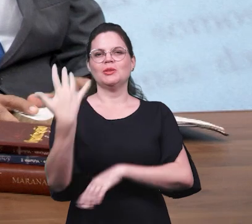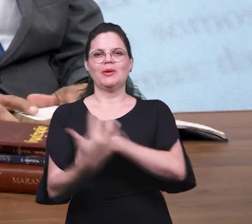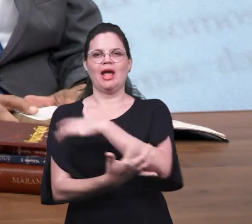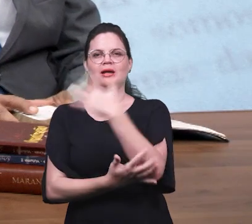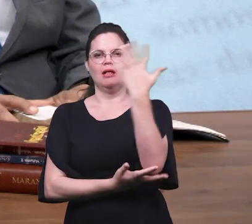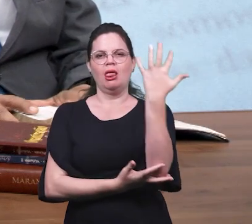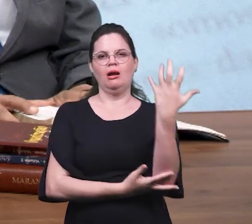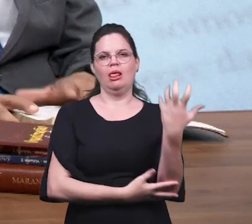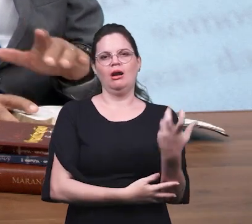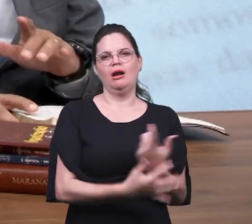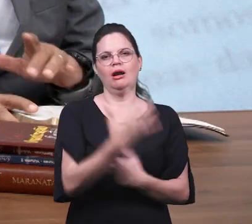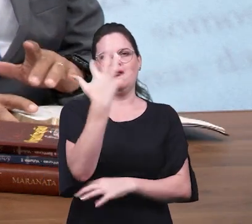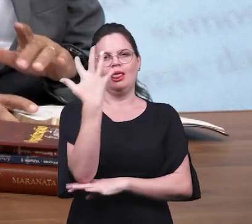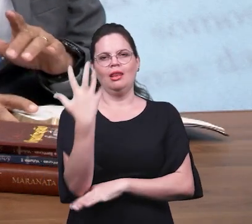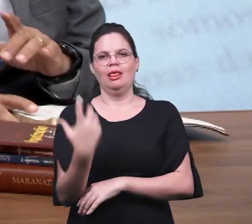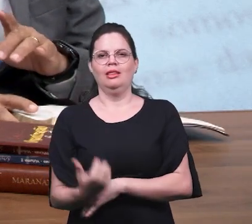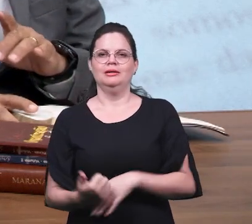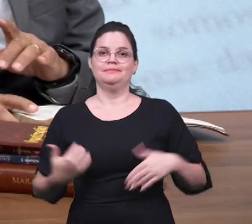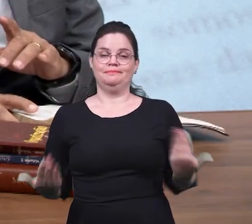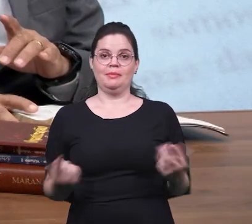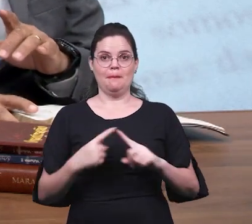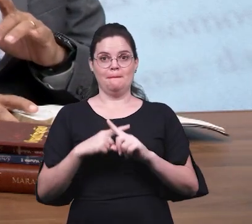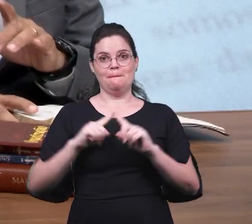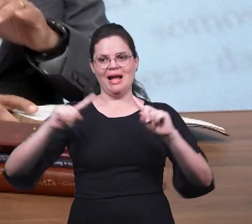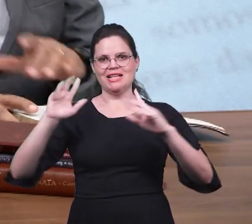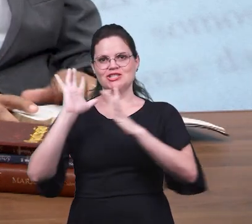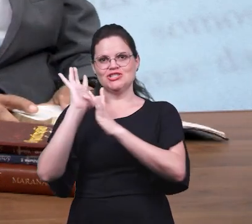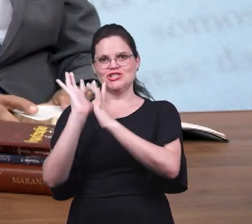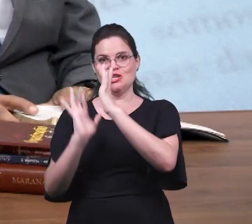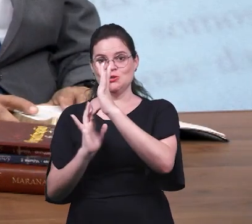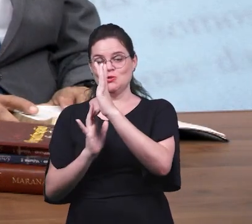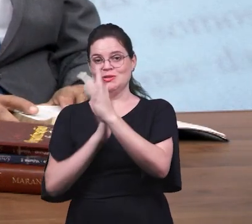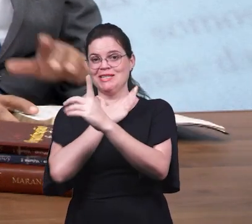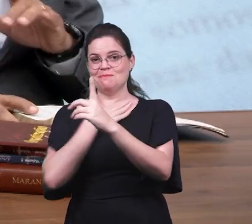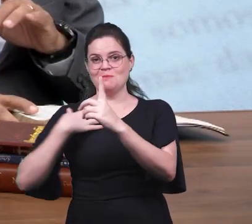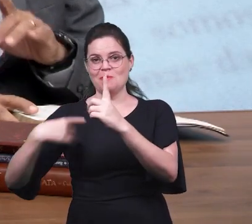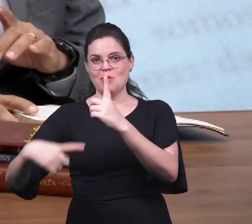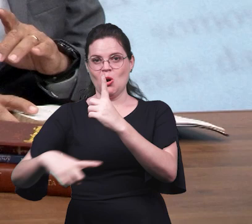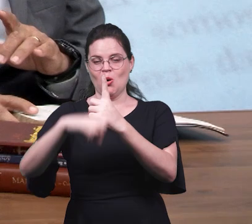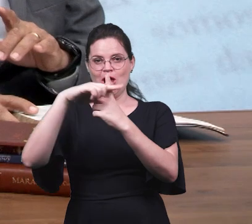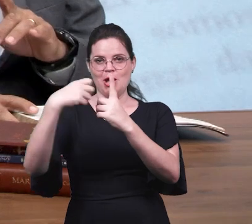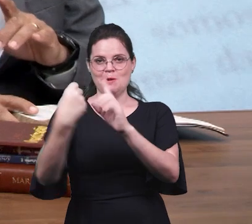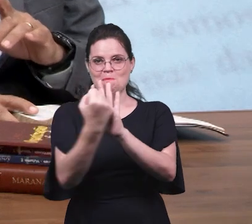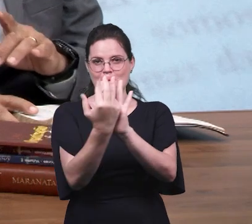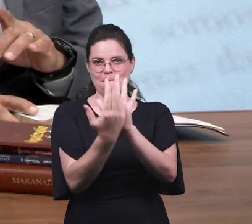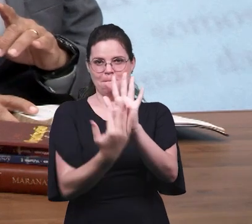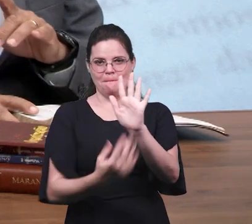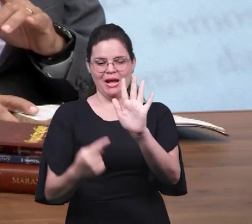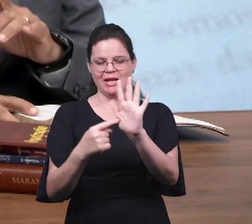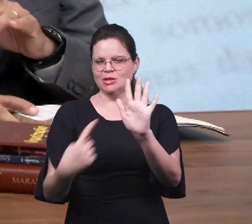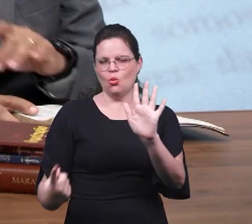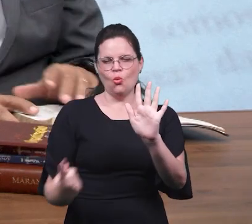Somente a vitória conquistada por Jesus sobre a morte tem poder para